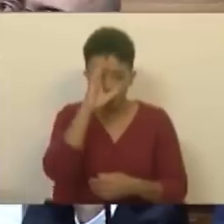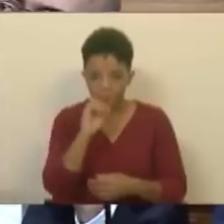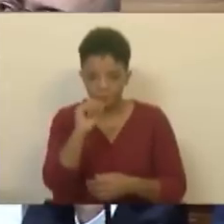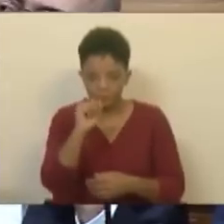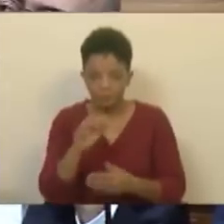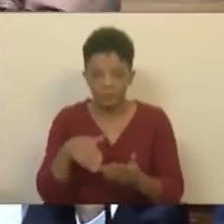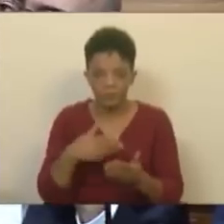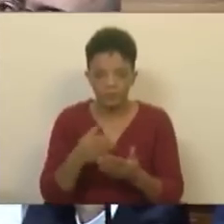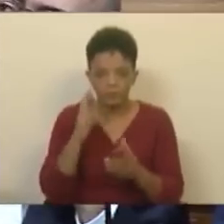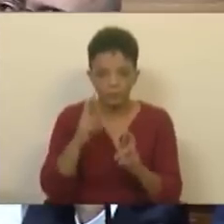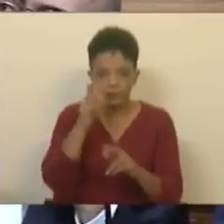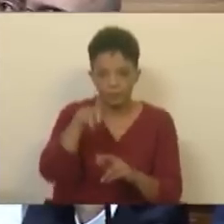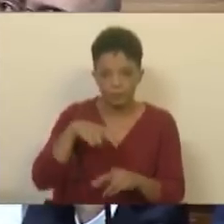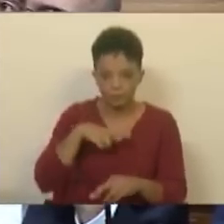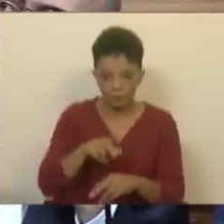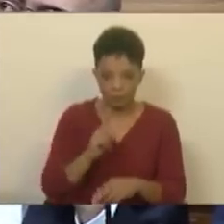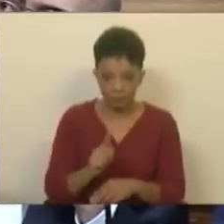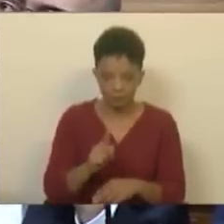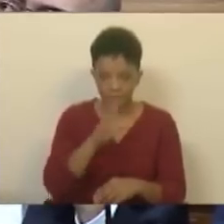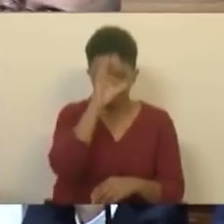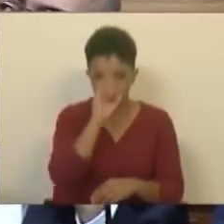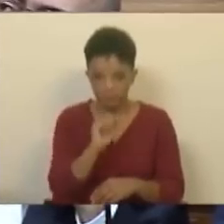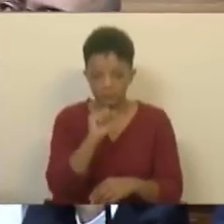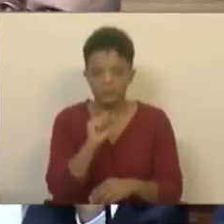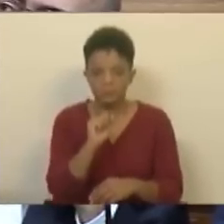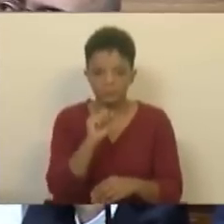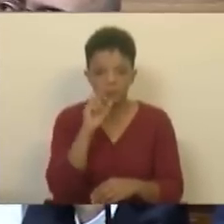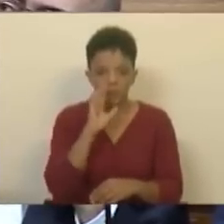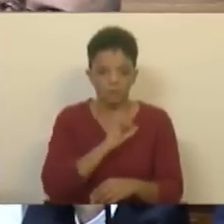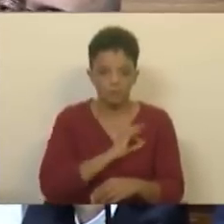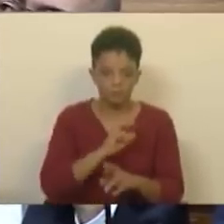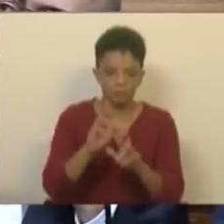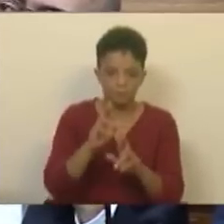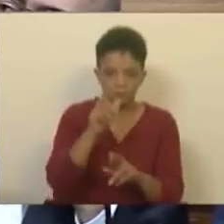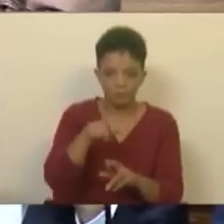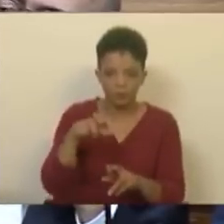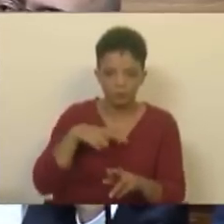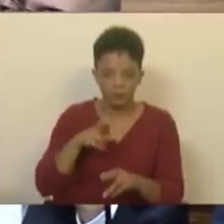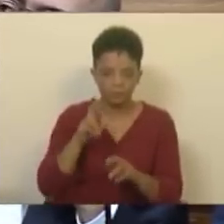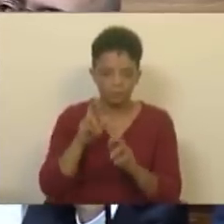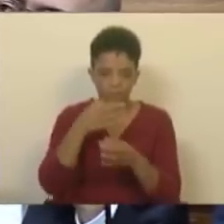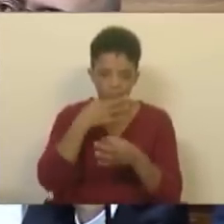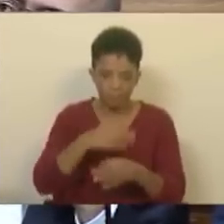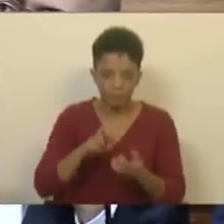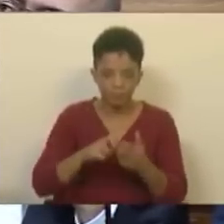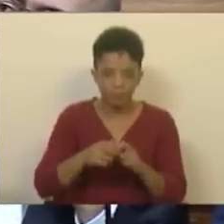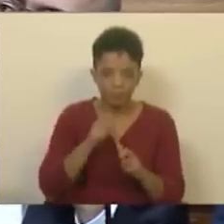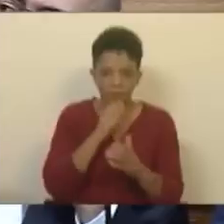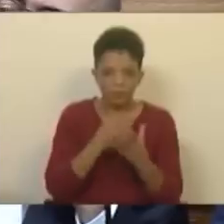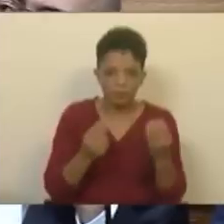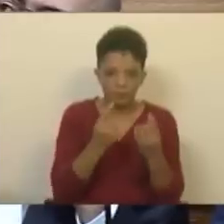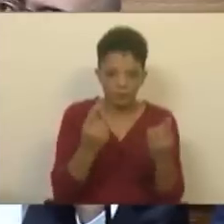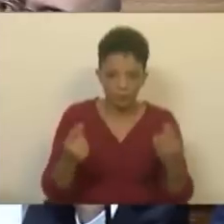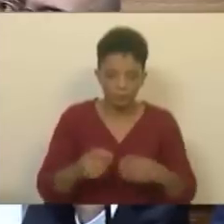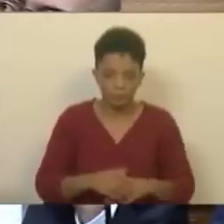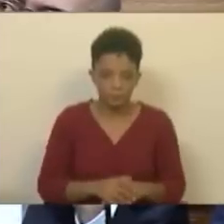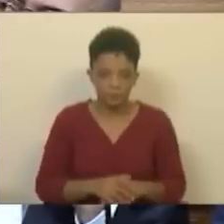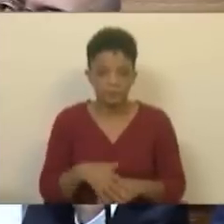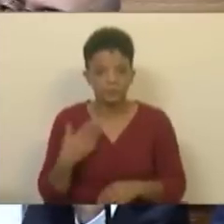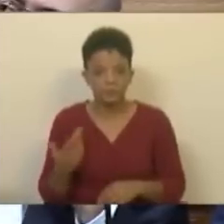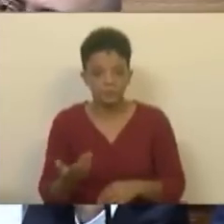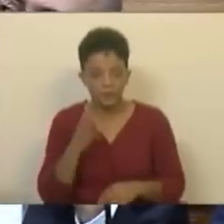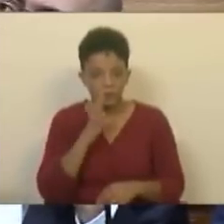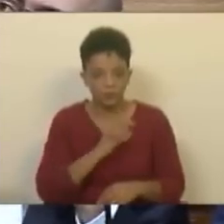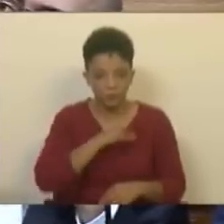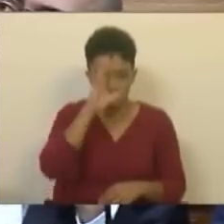governo que dá esperança aos portugueses é este governo que o Senhor espera que eles acreditam vai resolver os seus problemas um a um ou